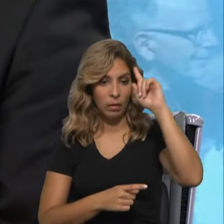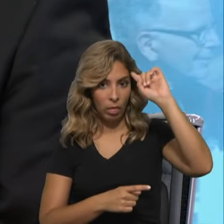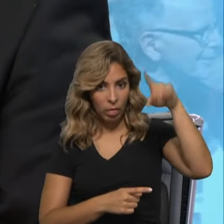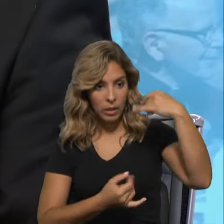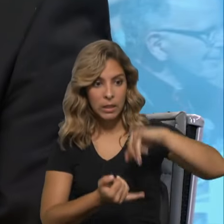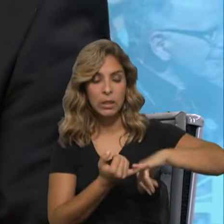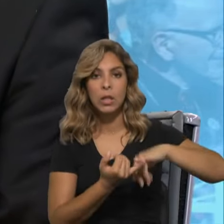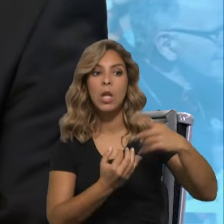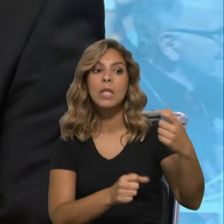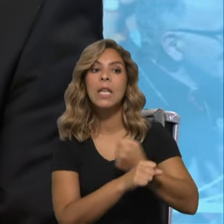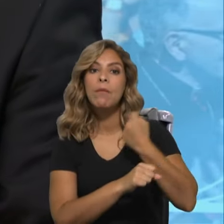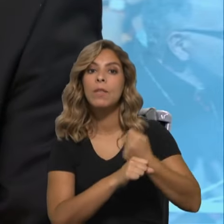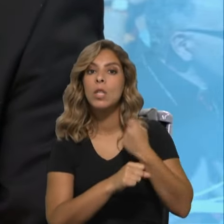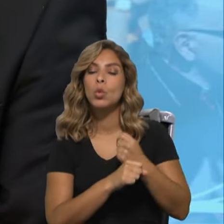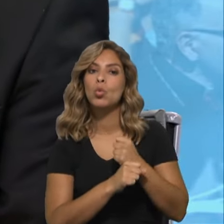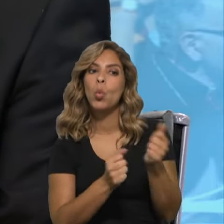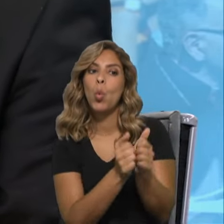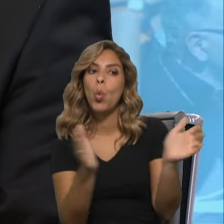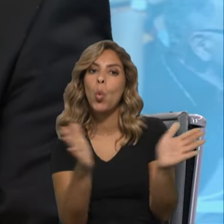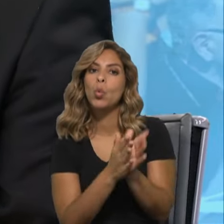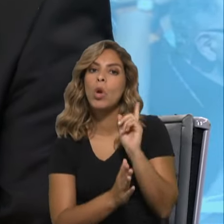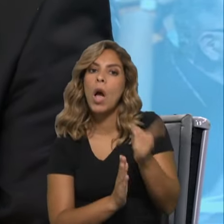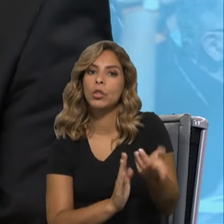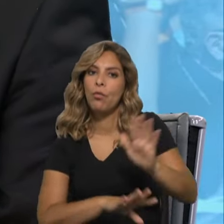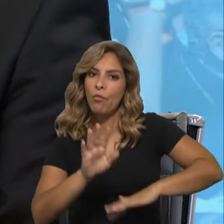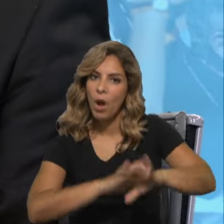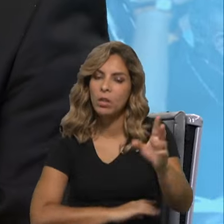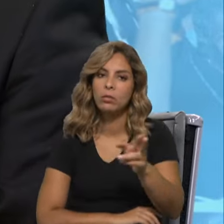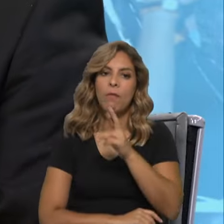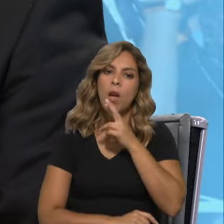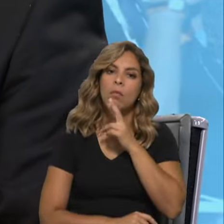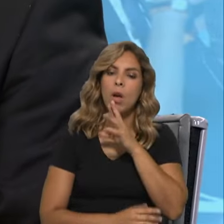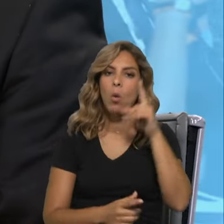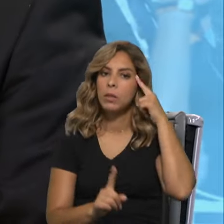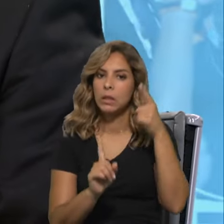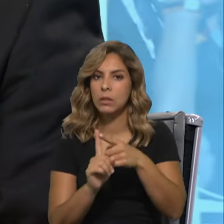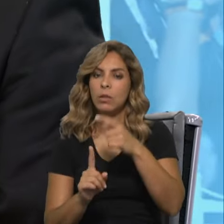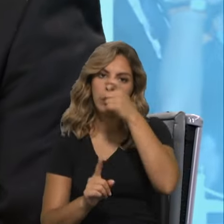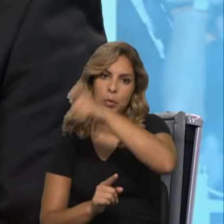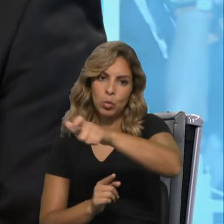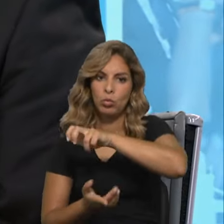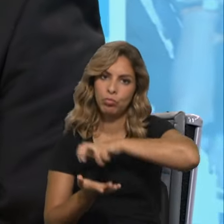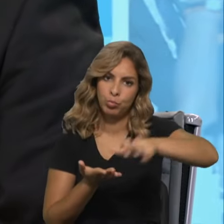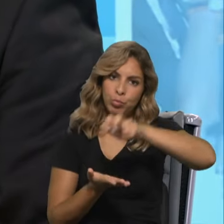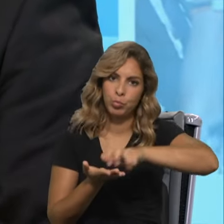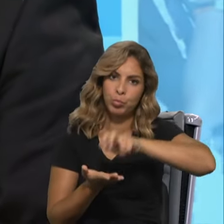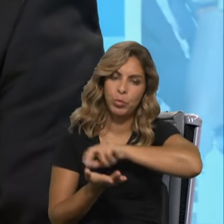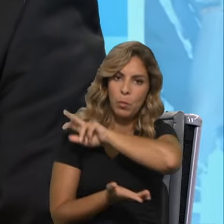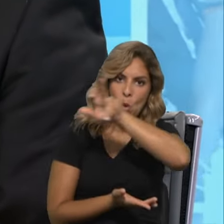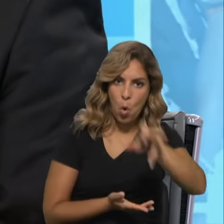os serviços que a associação presta em Fátima, aos peregrinos, e depois é-lhe colocada a